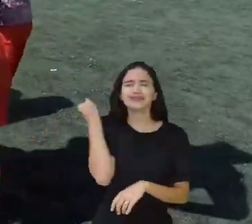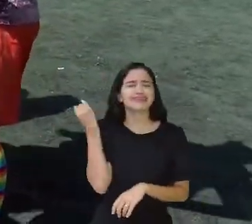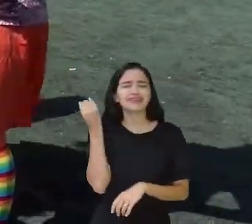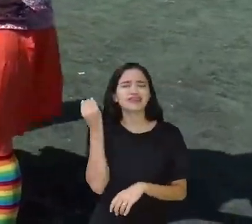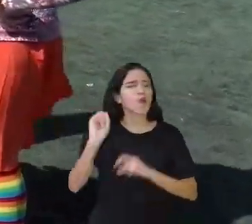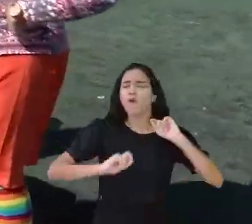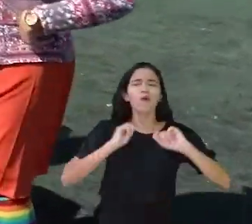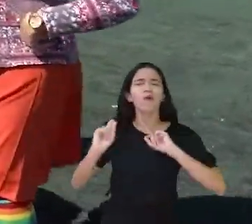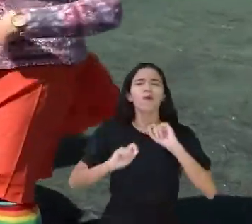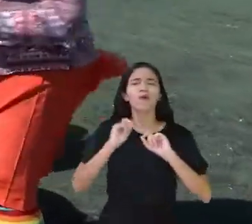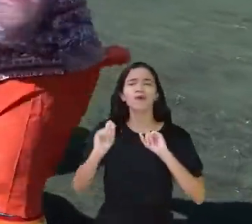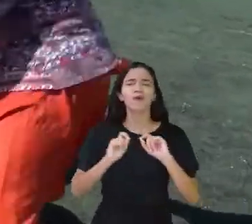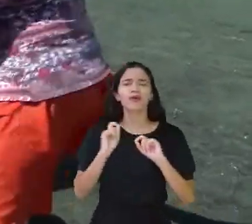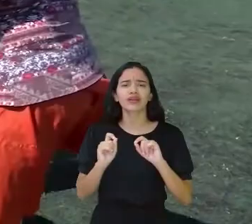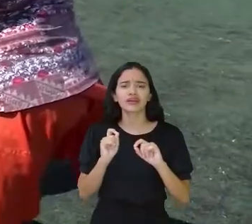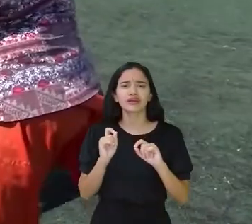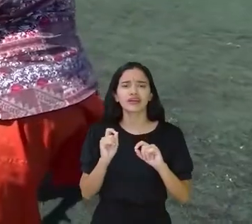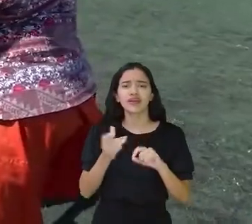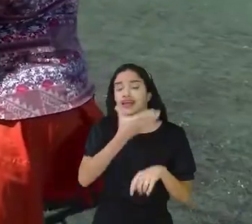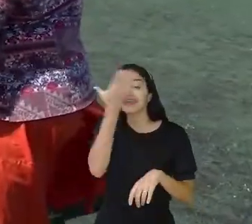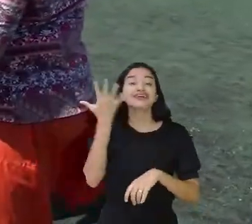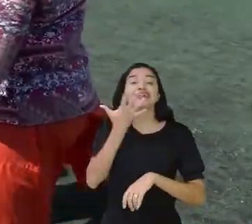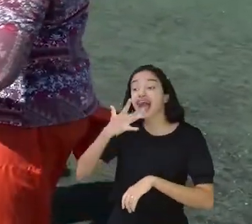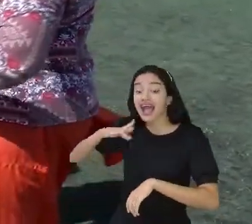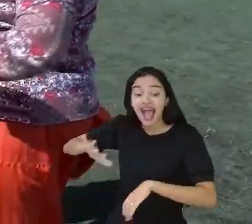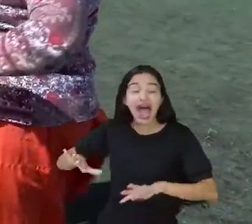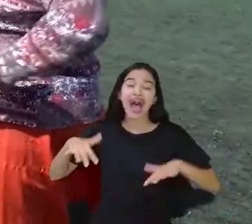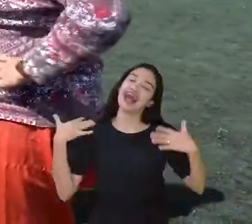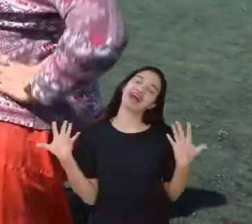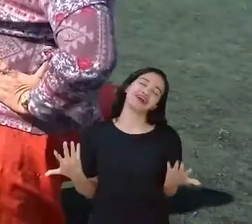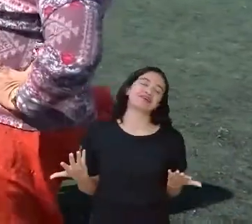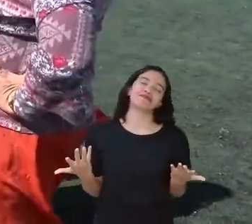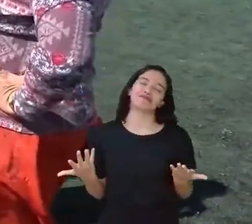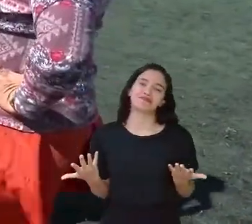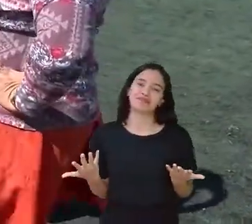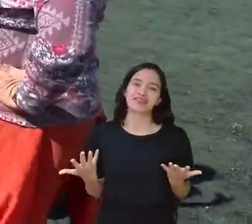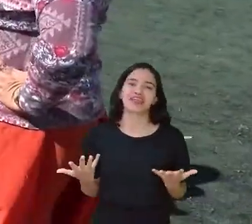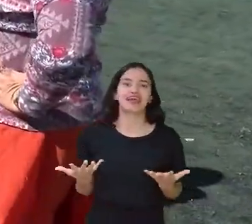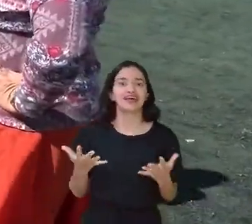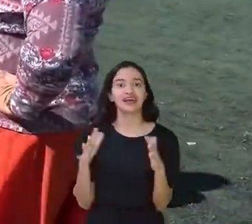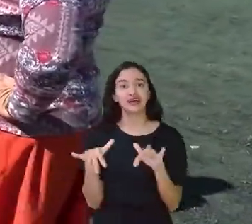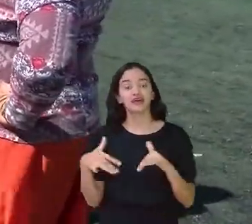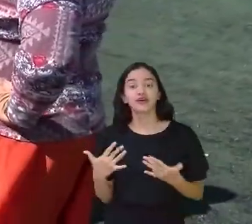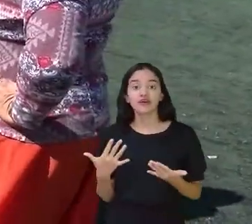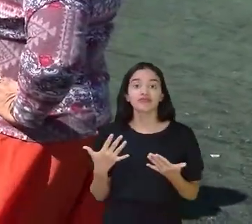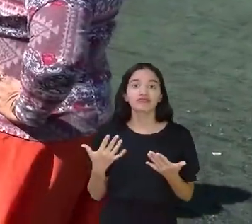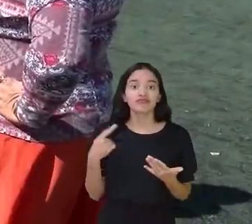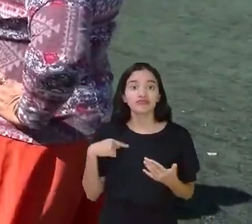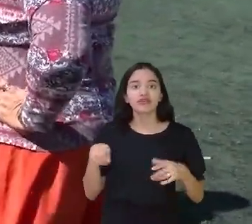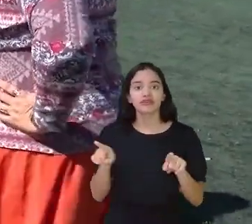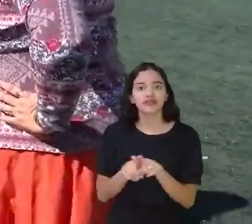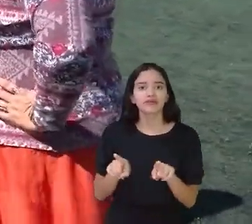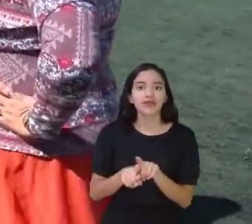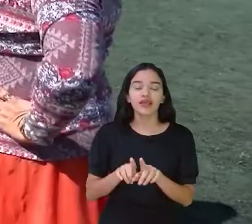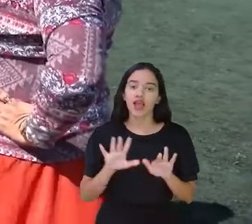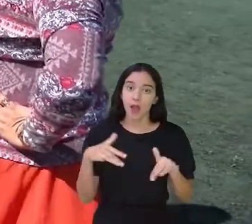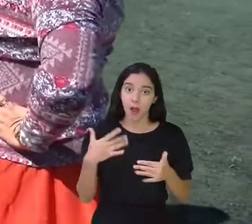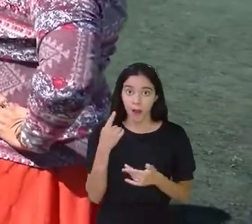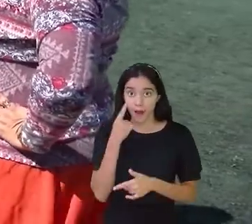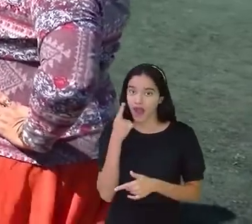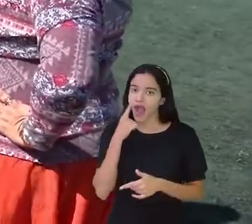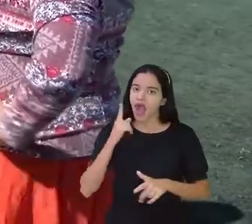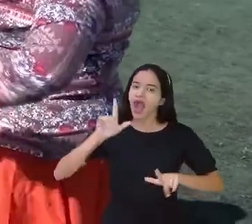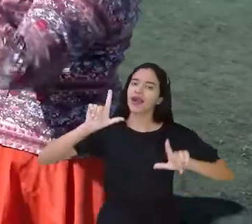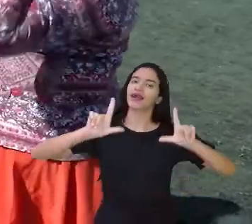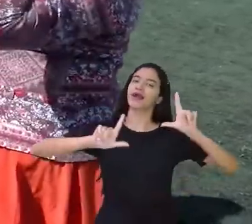E a gente esqueceu. O quê? Você falou do nome da gente, mas esqueceu do menino. Sim! Ah, sim. Você? Também, hein, Marieta? Câmera,